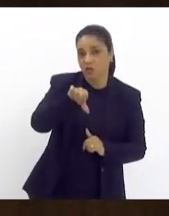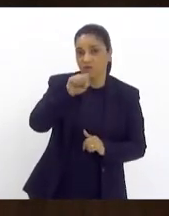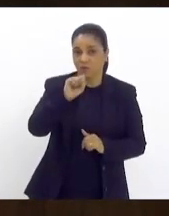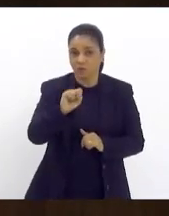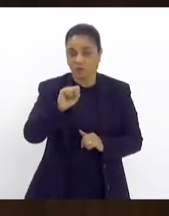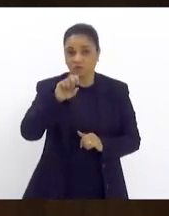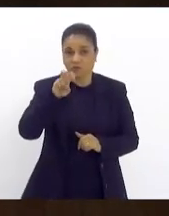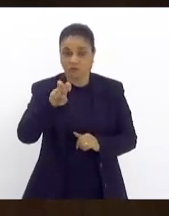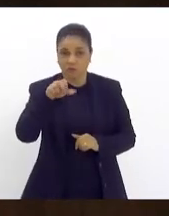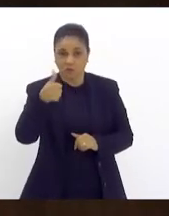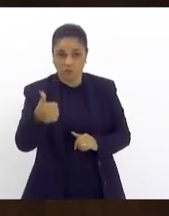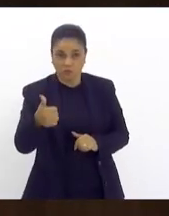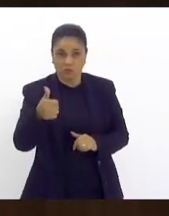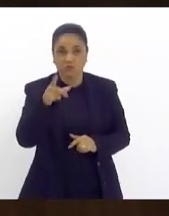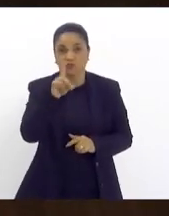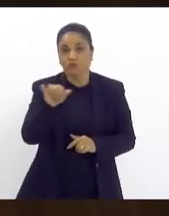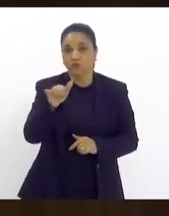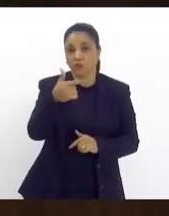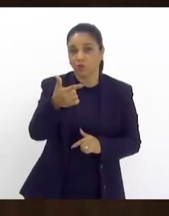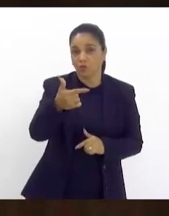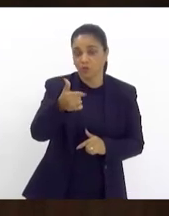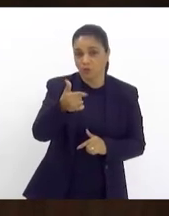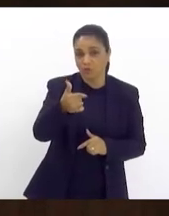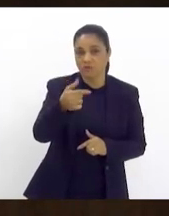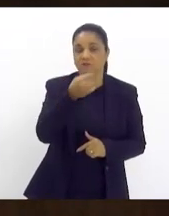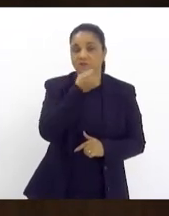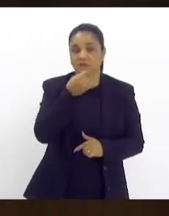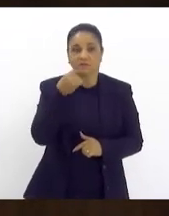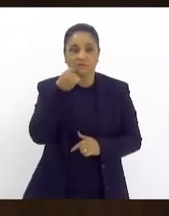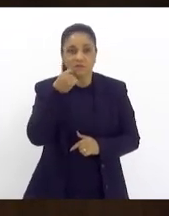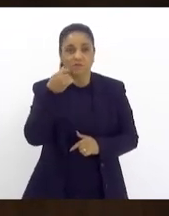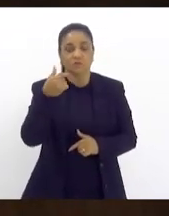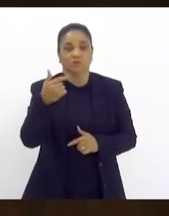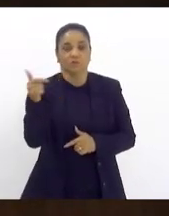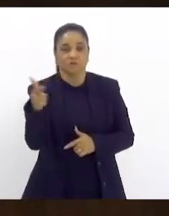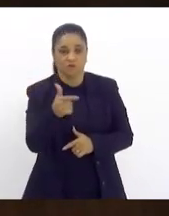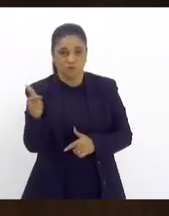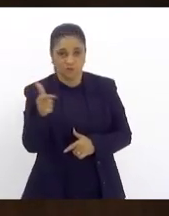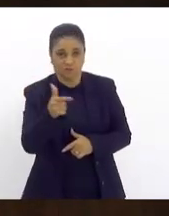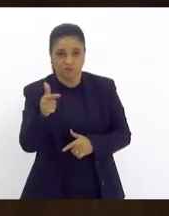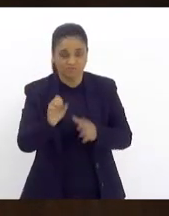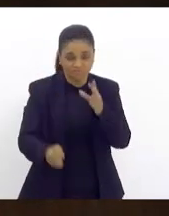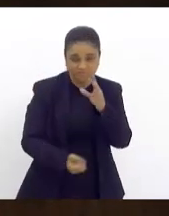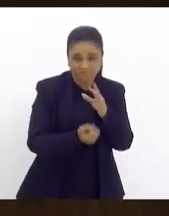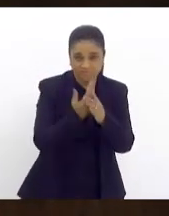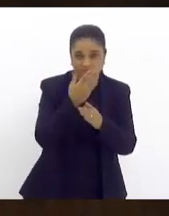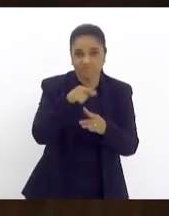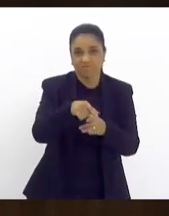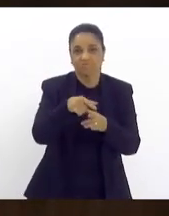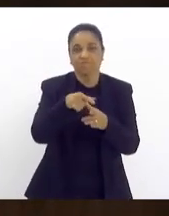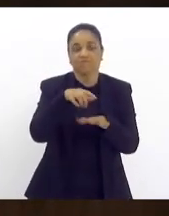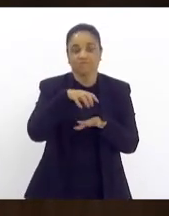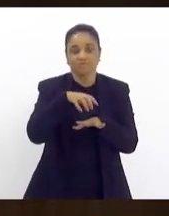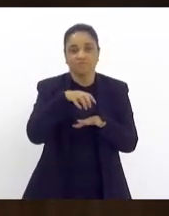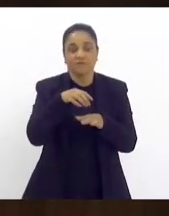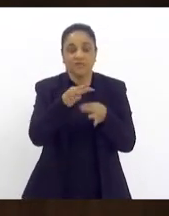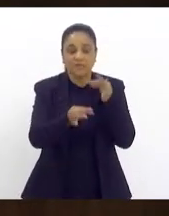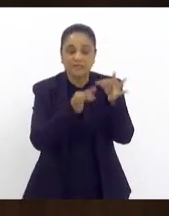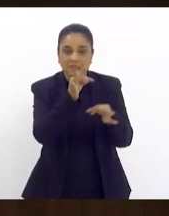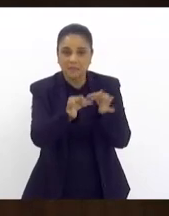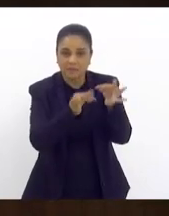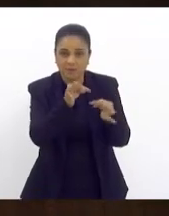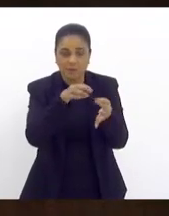de 12 de setembro de 22 autoriza a criação do serviço móvel de até de